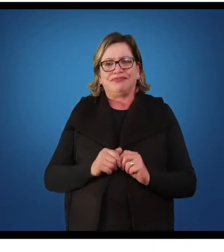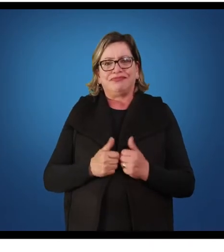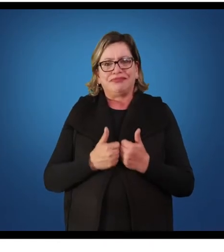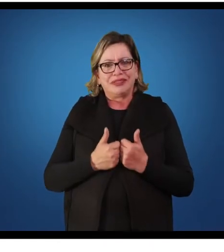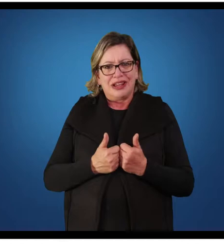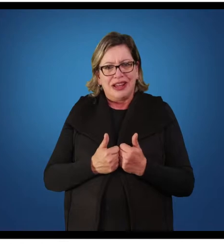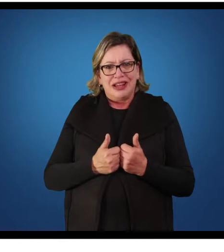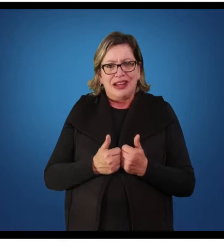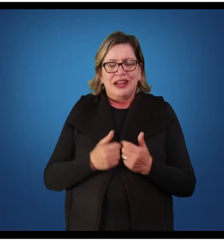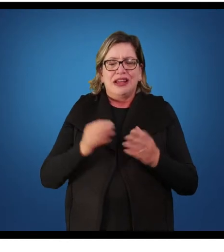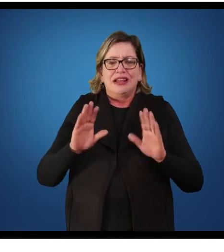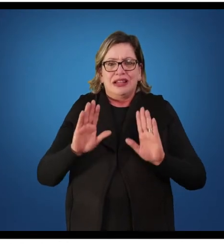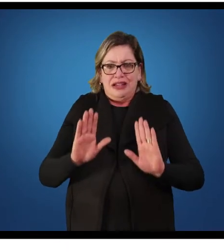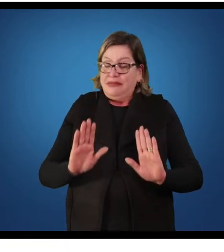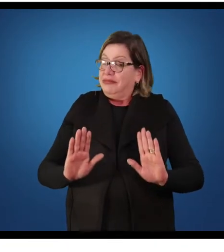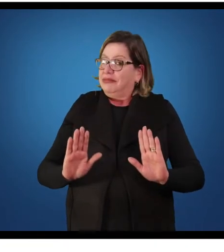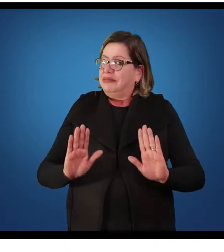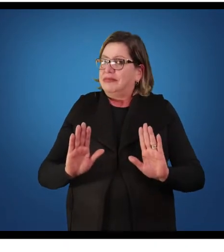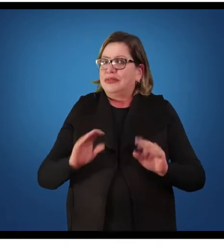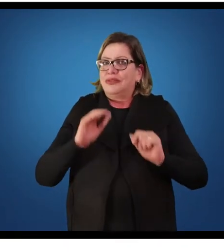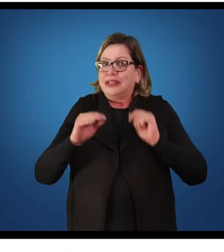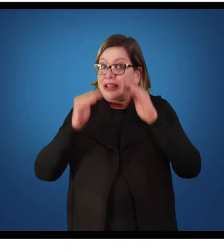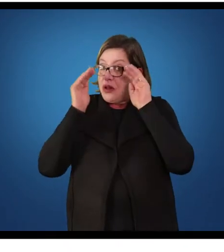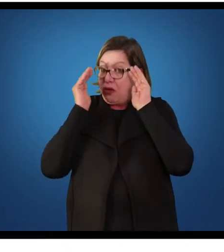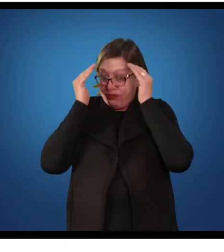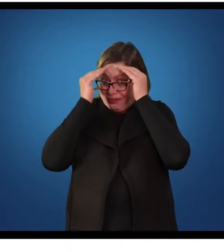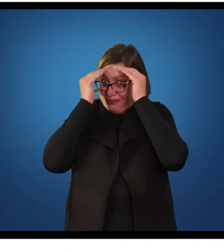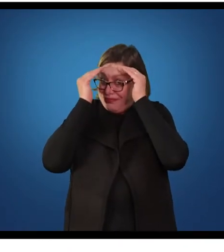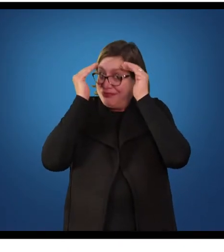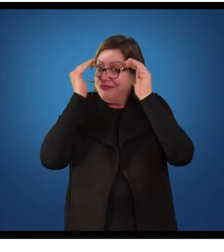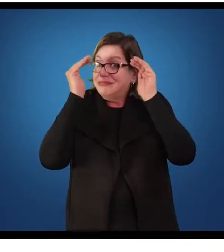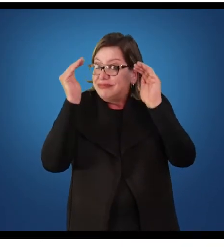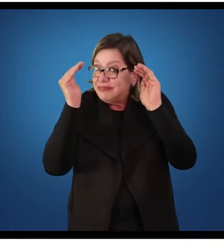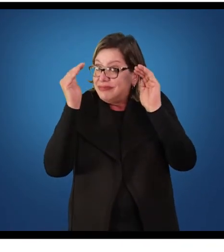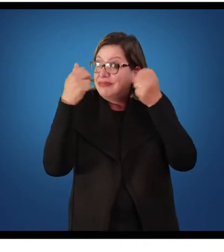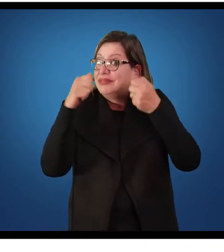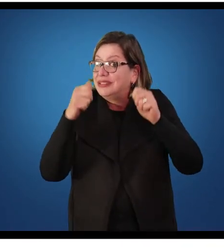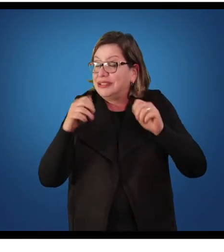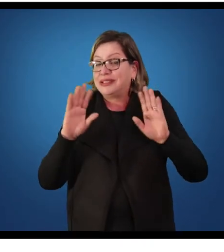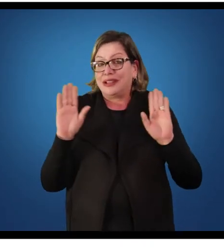Sai, gente! Ó! Presta atenção, ó!